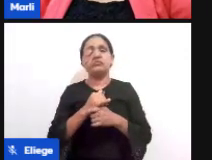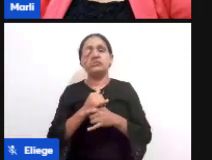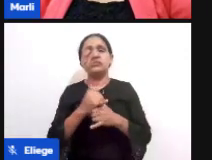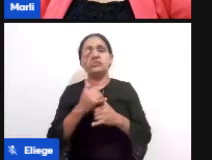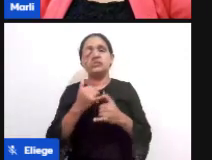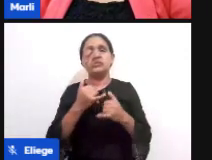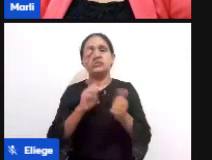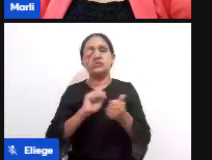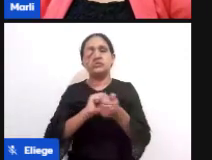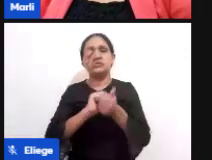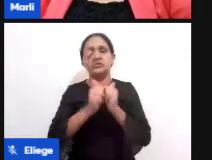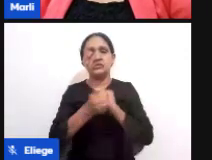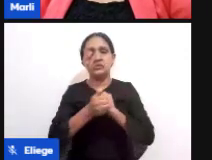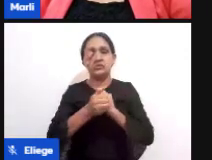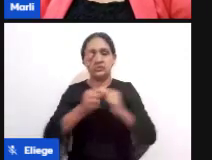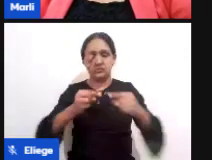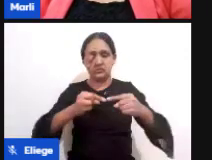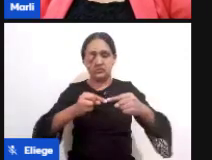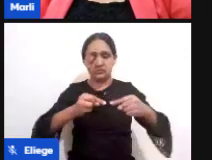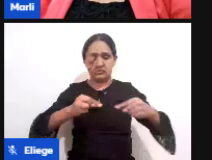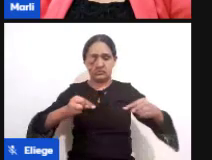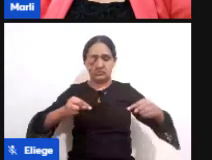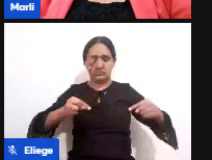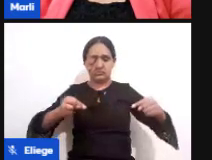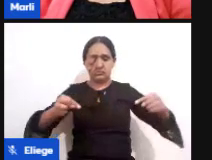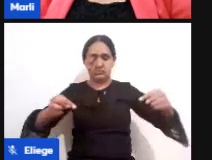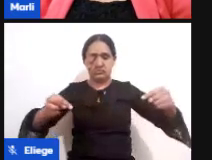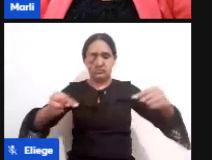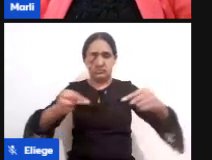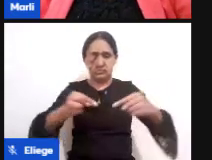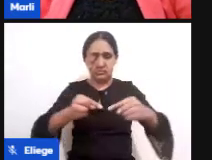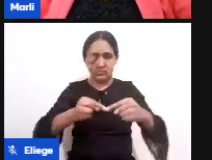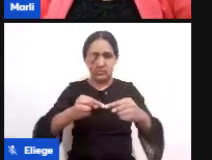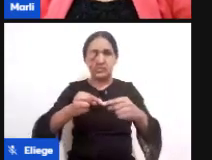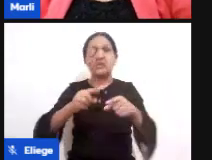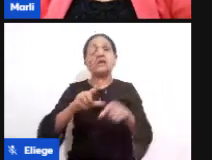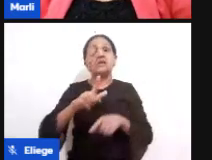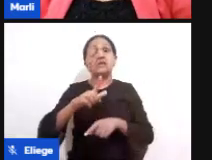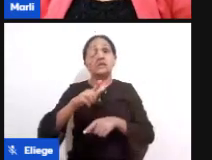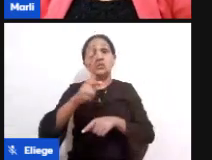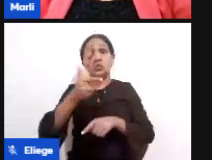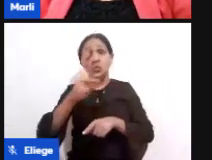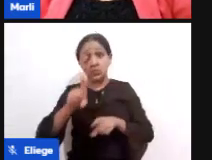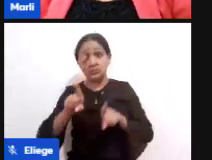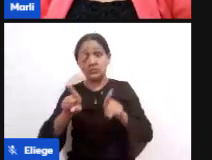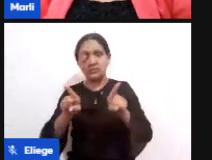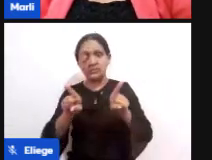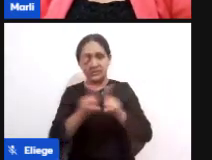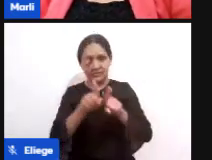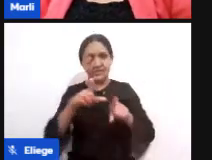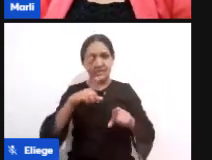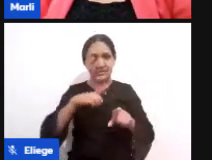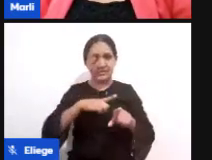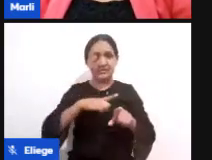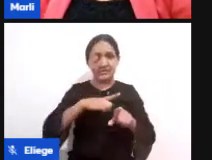esse jogo e no próximo slide também nós vamos ter outro joguinho que eu vou falar para vocês a